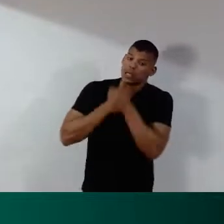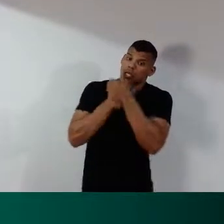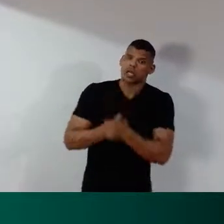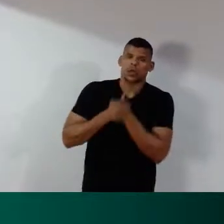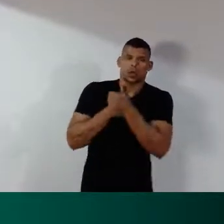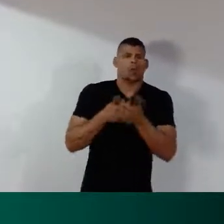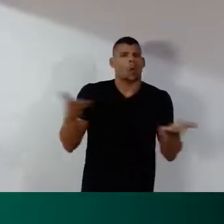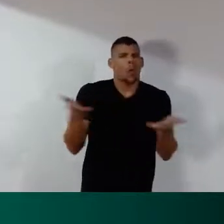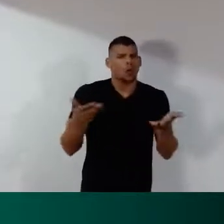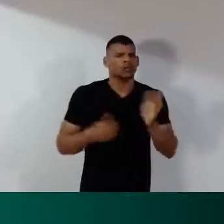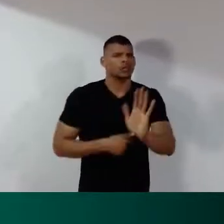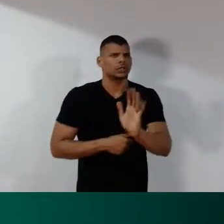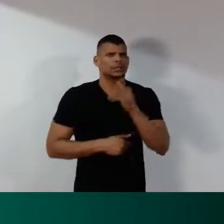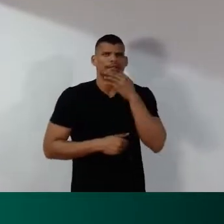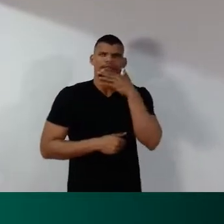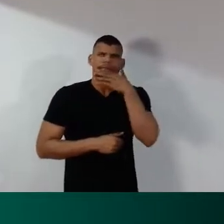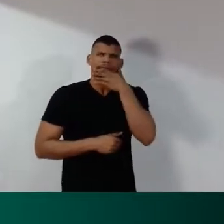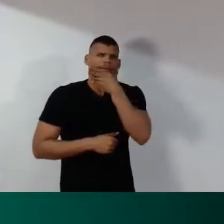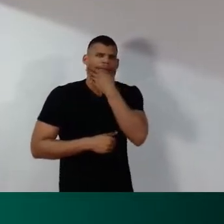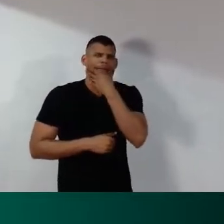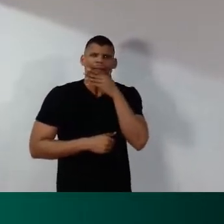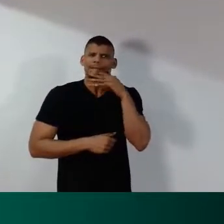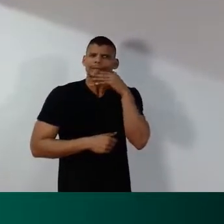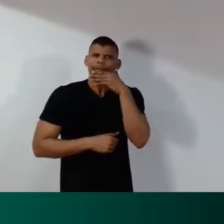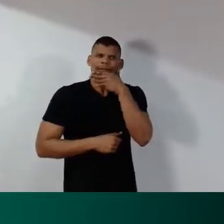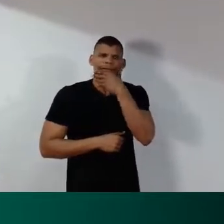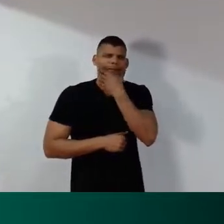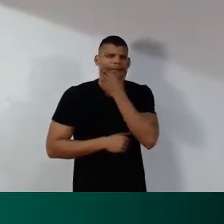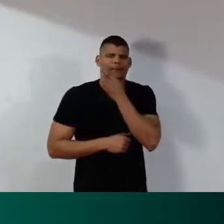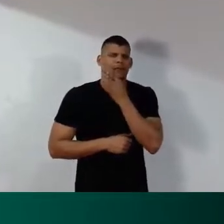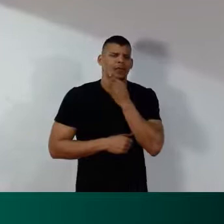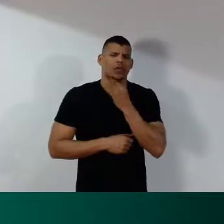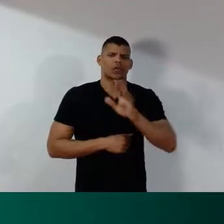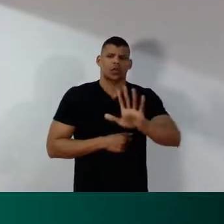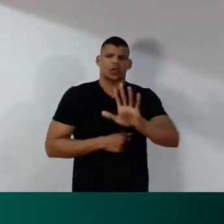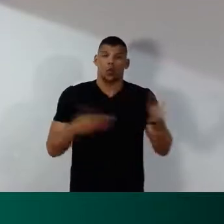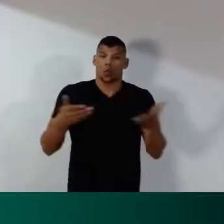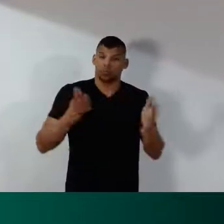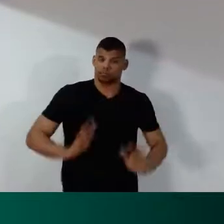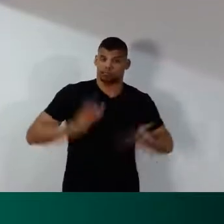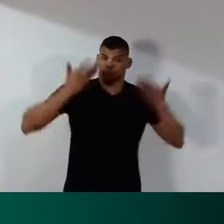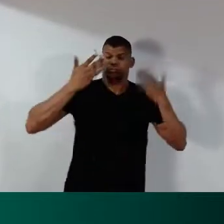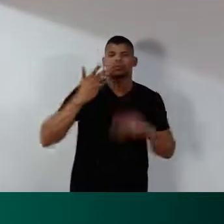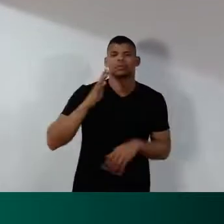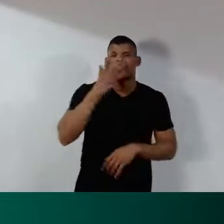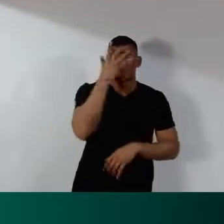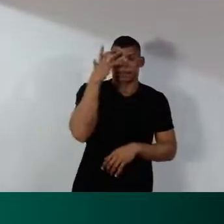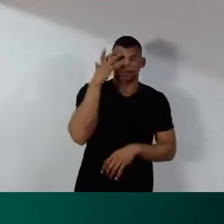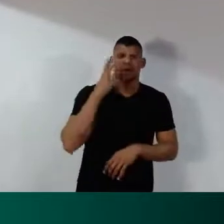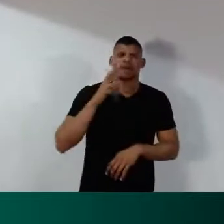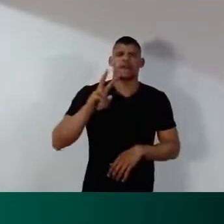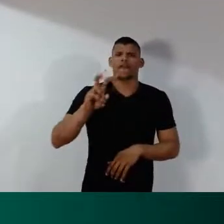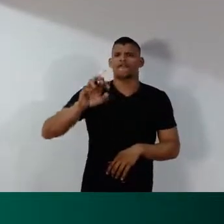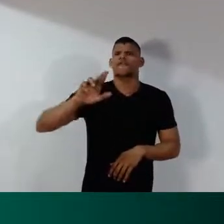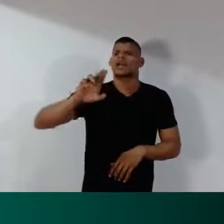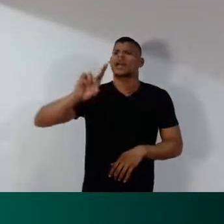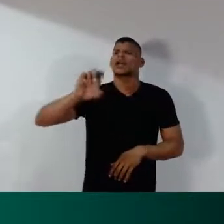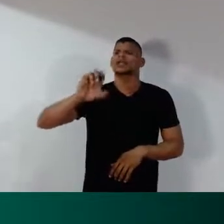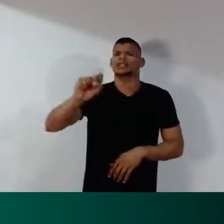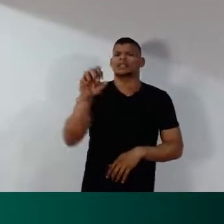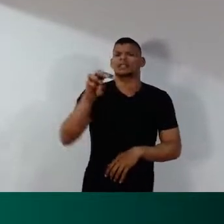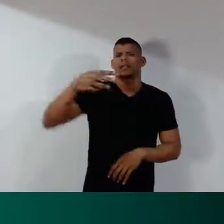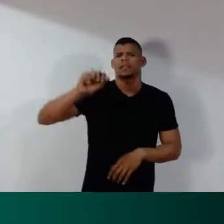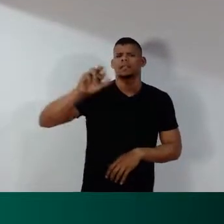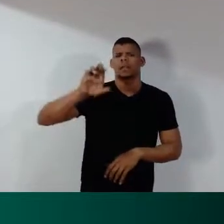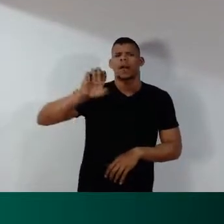regularidade hoje em dia eu fiquei bem assustada até quando o pessoal da Verdes Mares deu fazer um